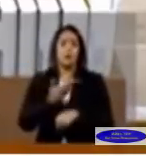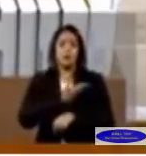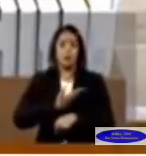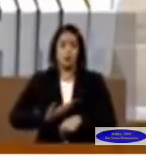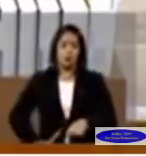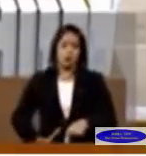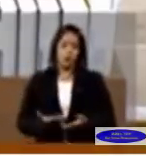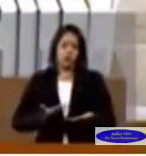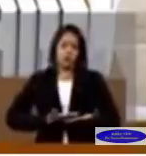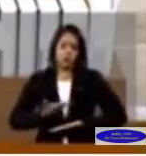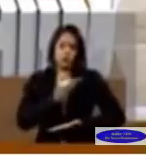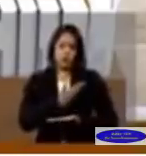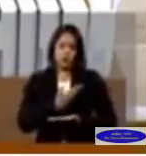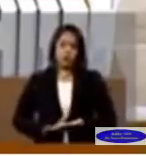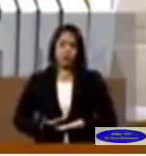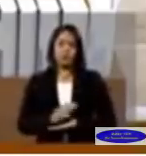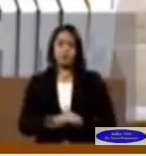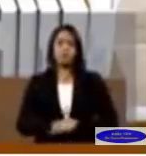Federal.